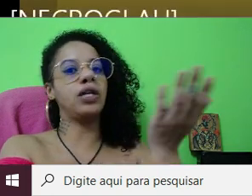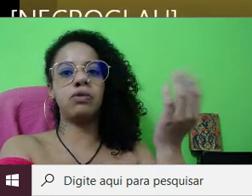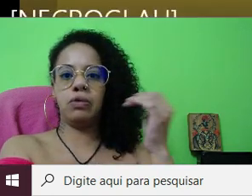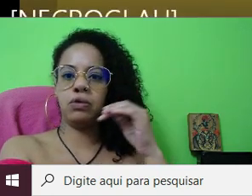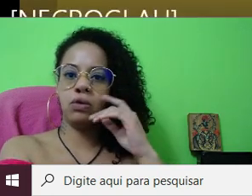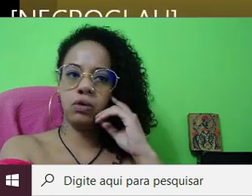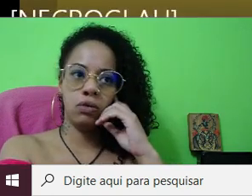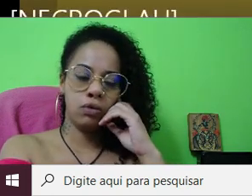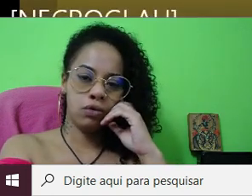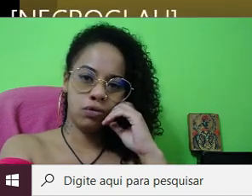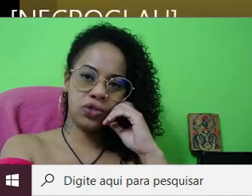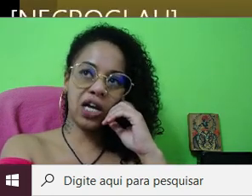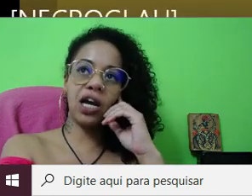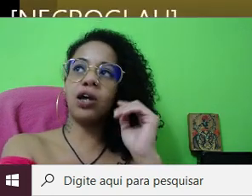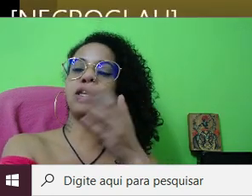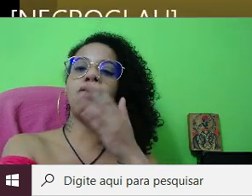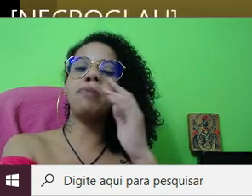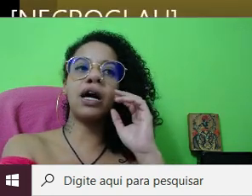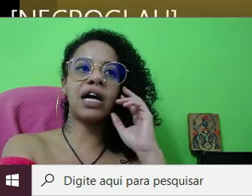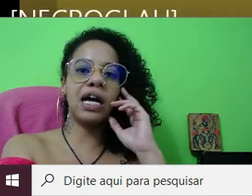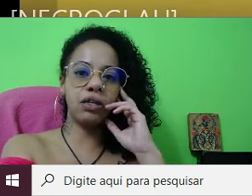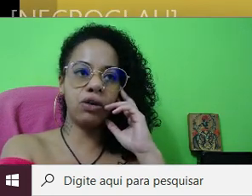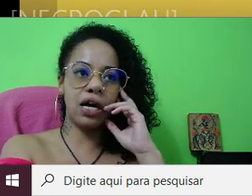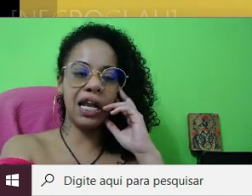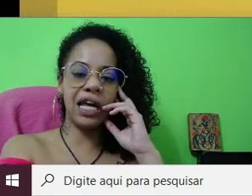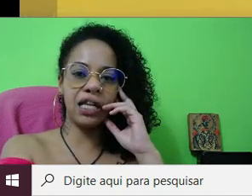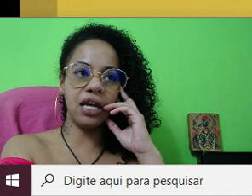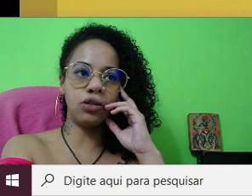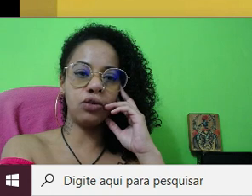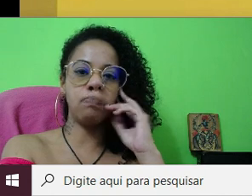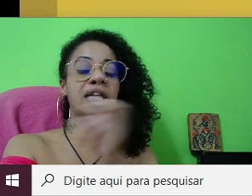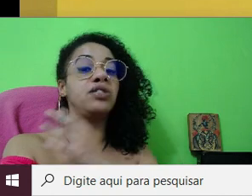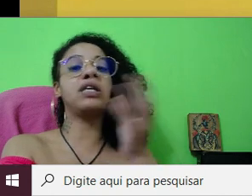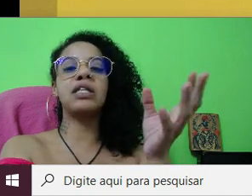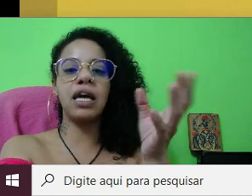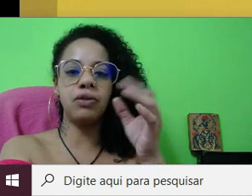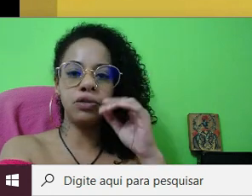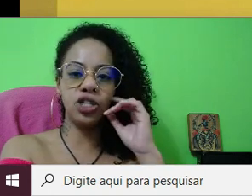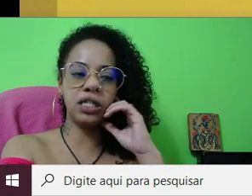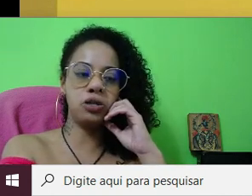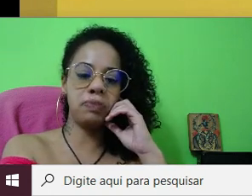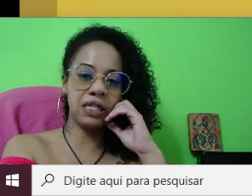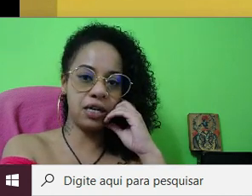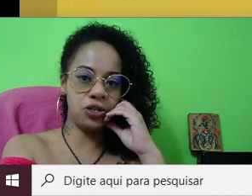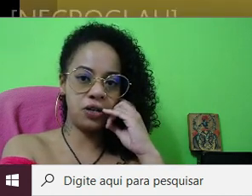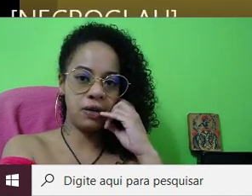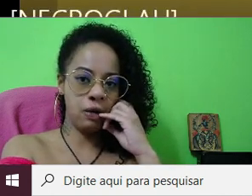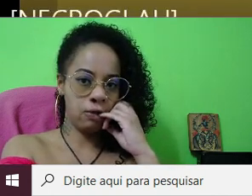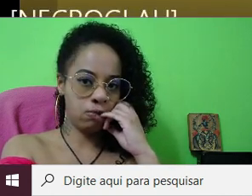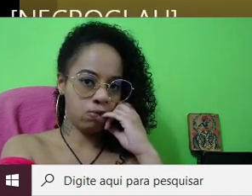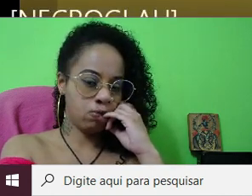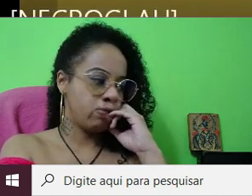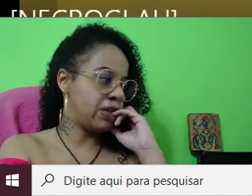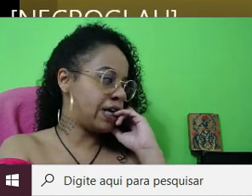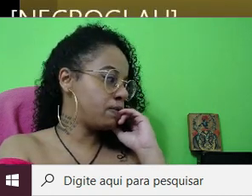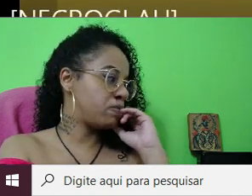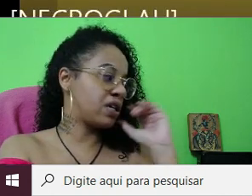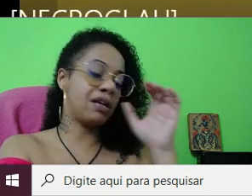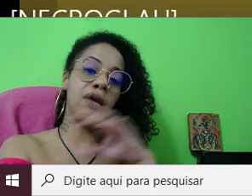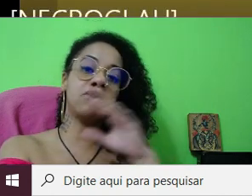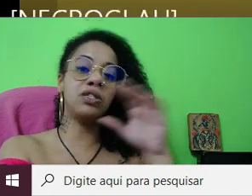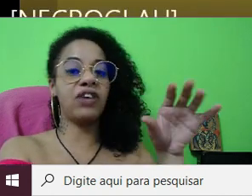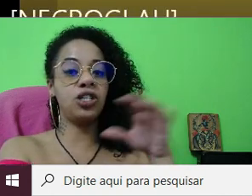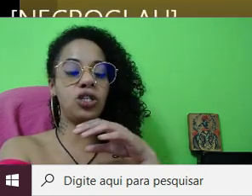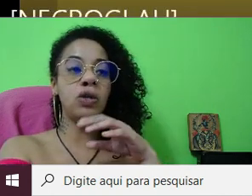histórico os cara derrubar casa com a galera dentro o Brasil inteiro diga-se de passagem né